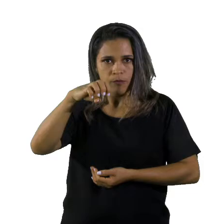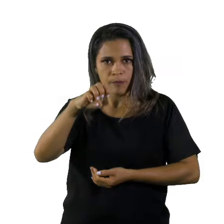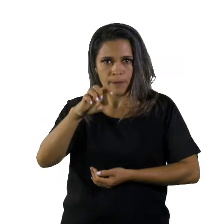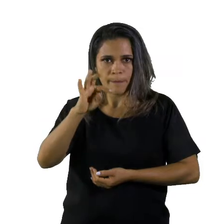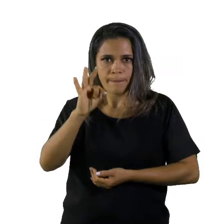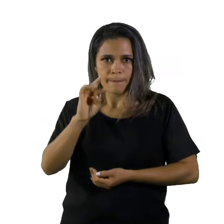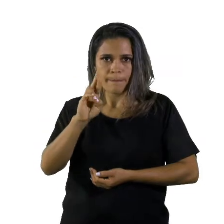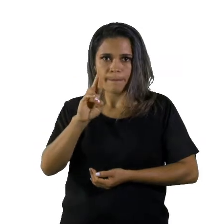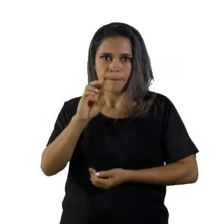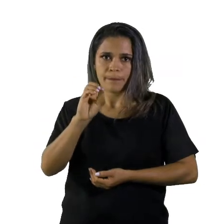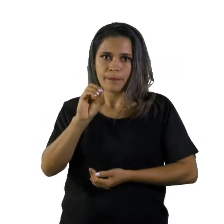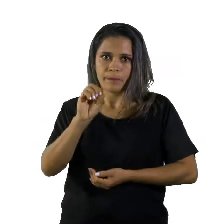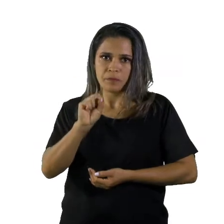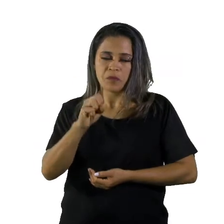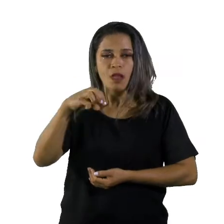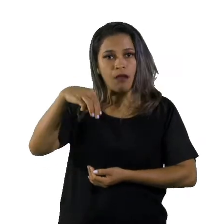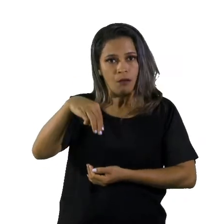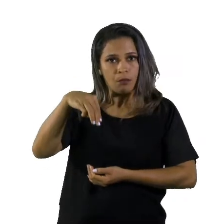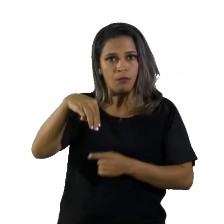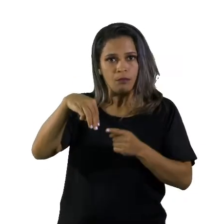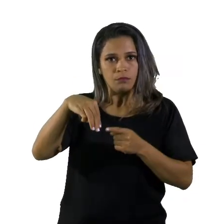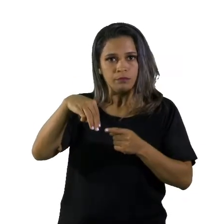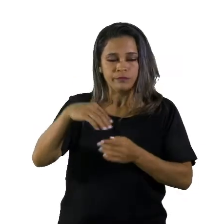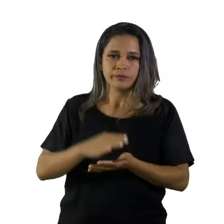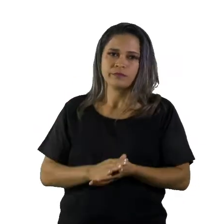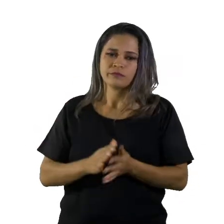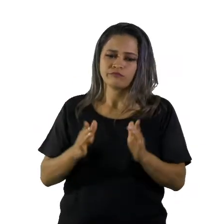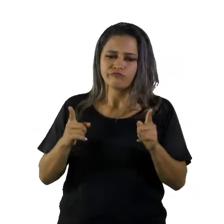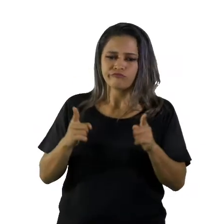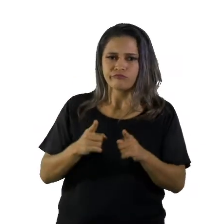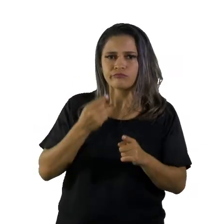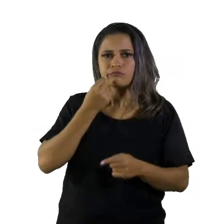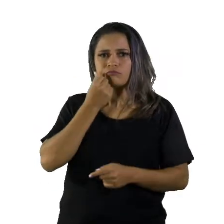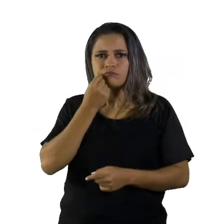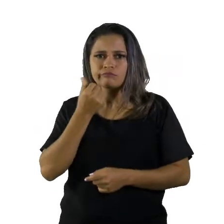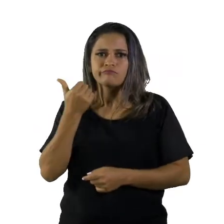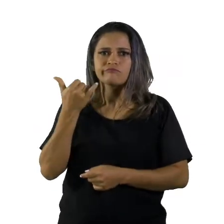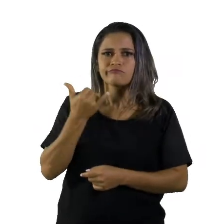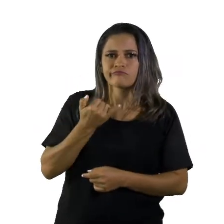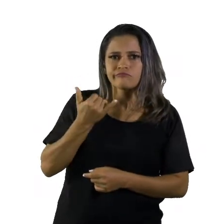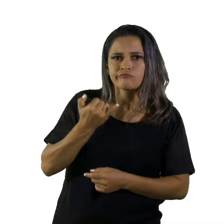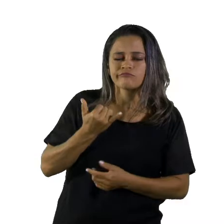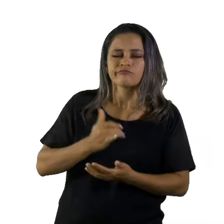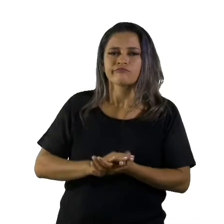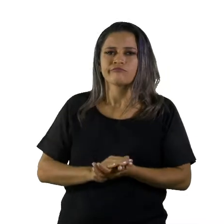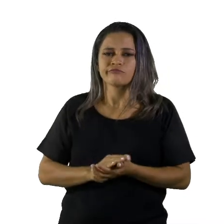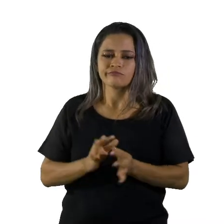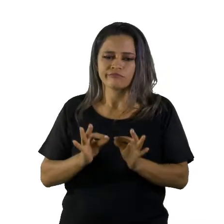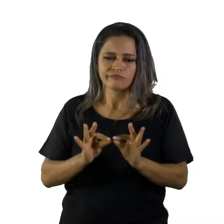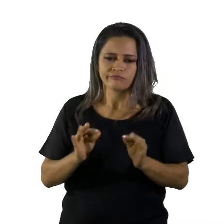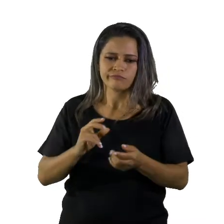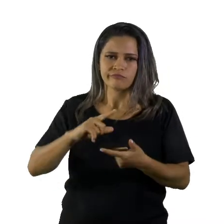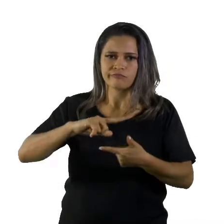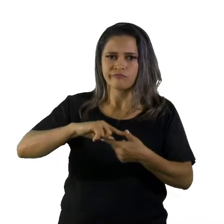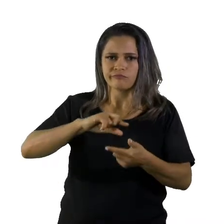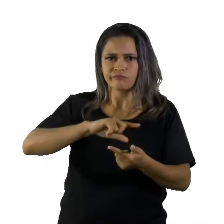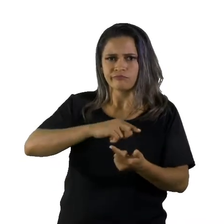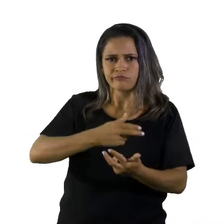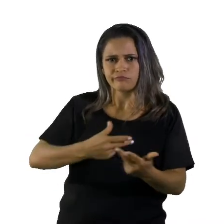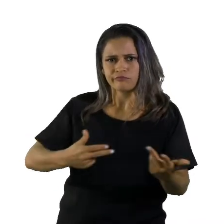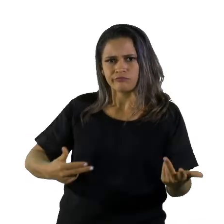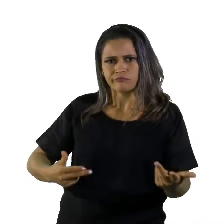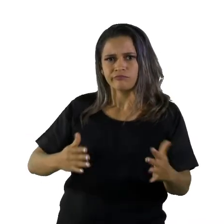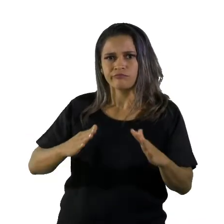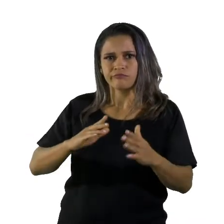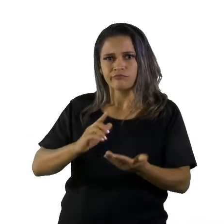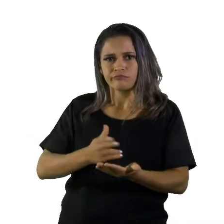eu vou medir algo pequeno, um lápis, uma caneta, alguma forma geométrica do meu caderno, eu vou usar o